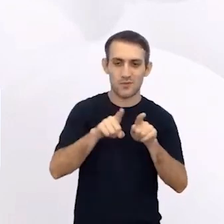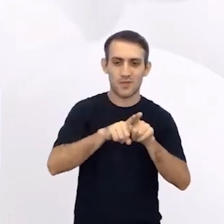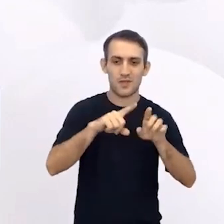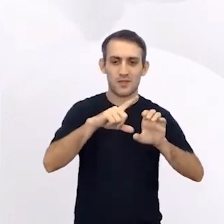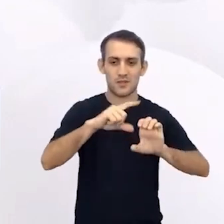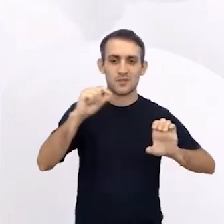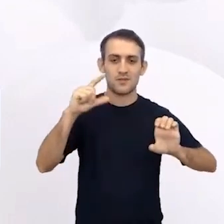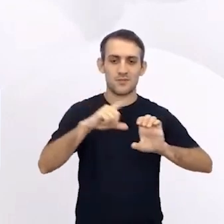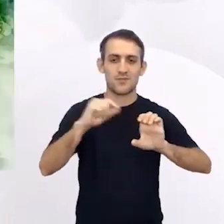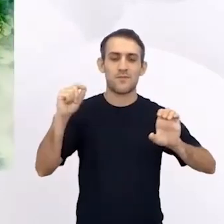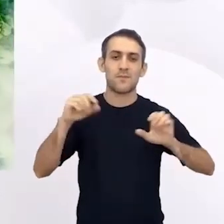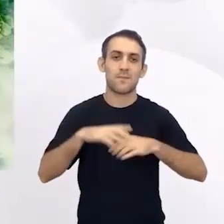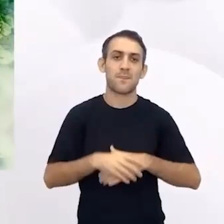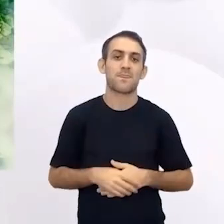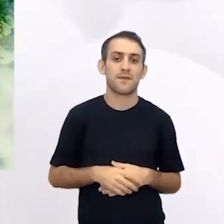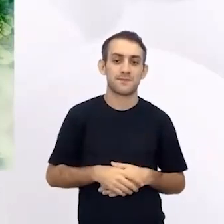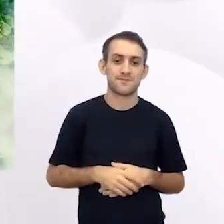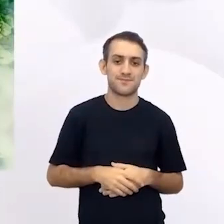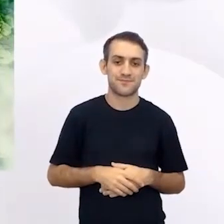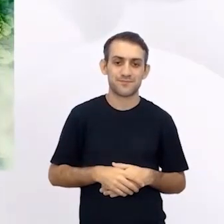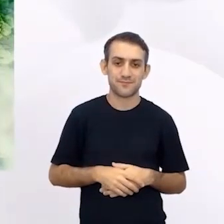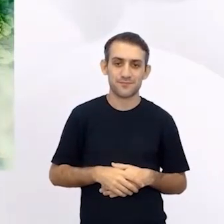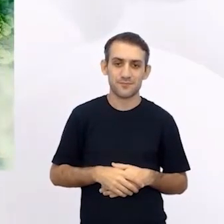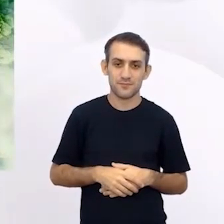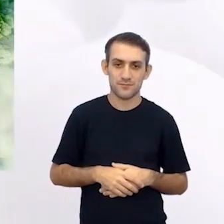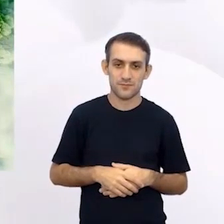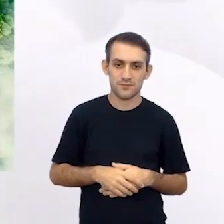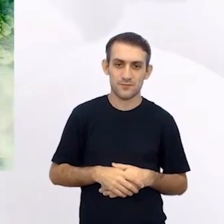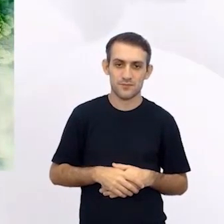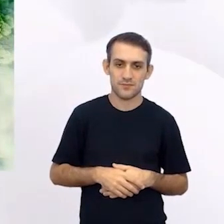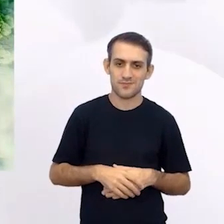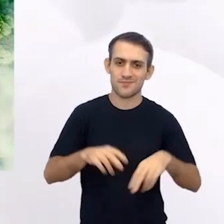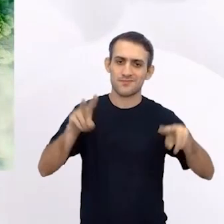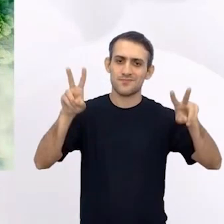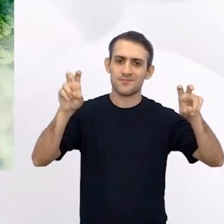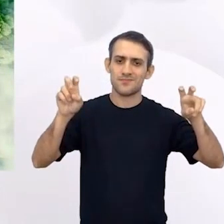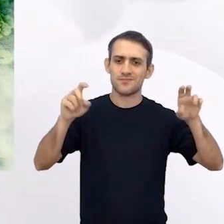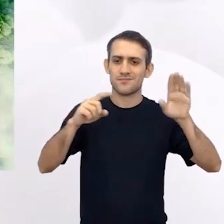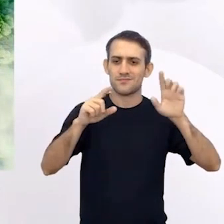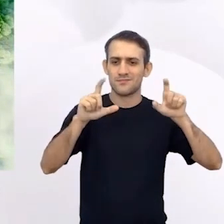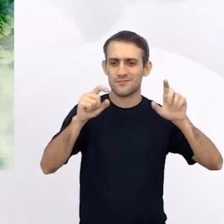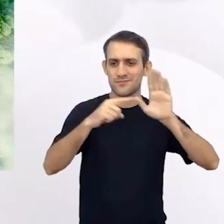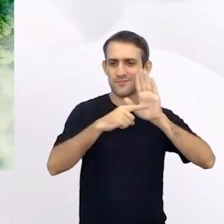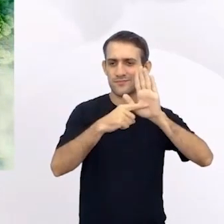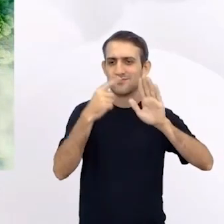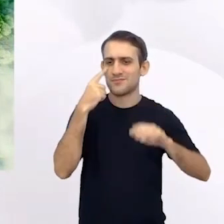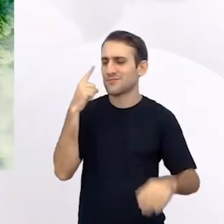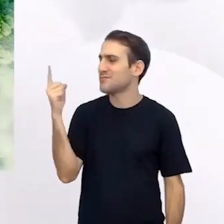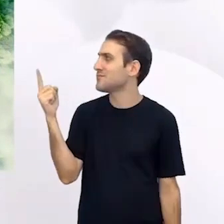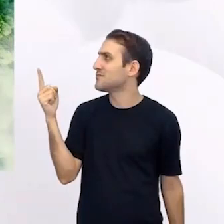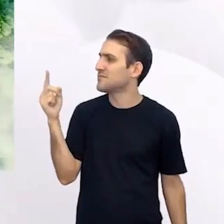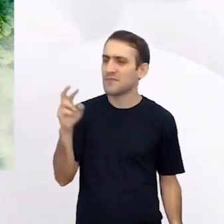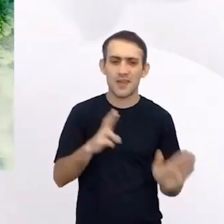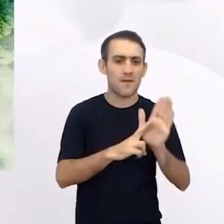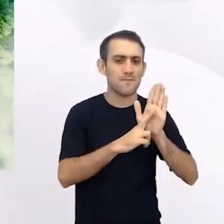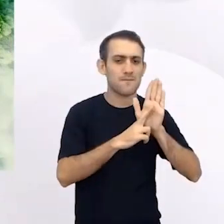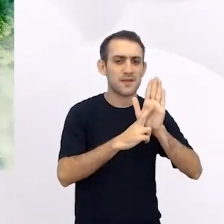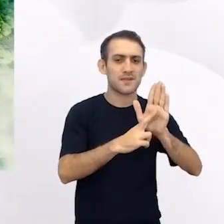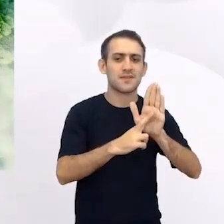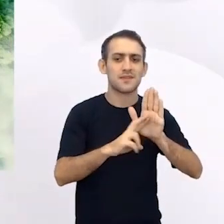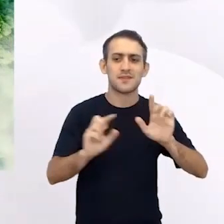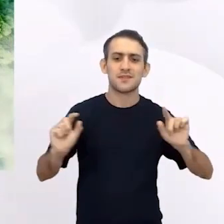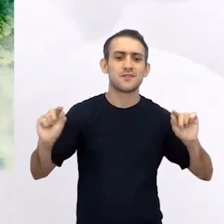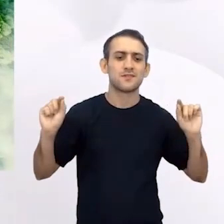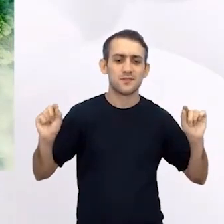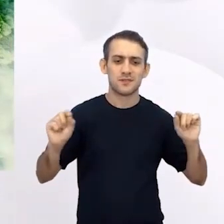passar no próximo slide, por favor? Essa imagem, ela representa,